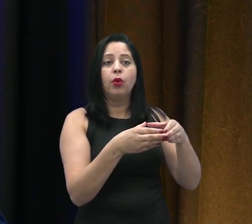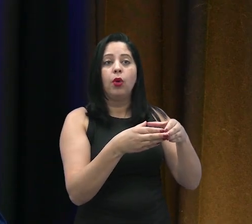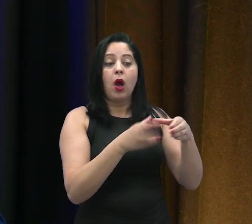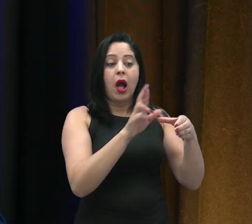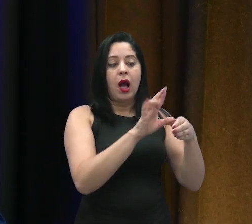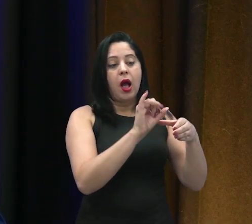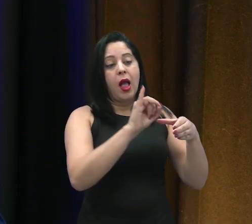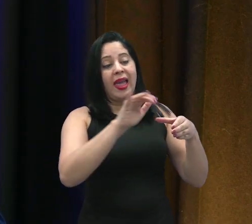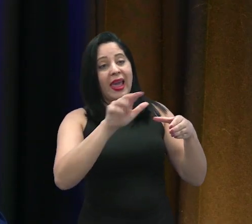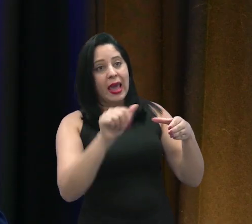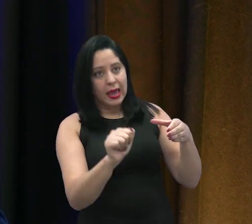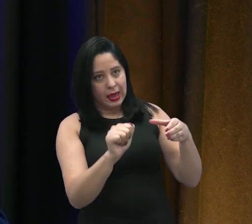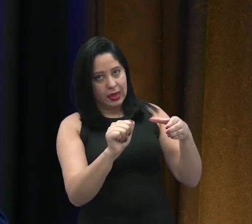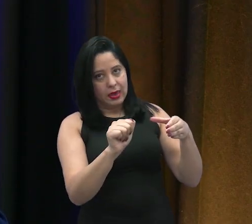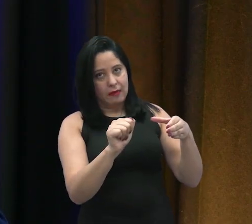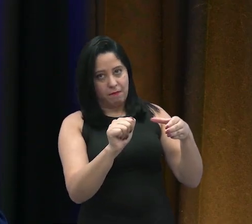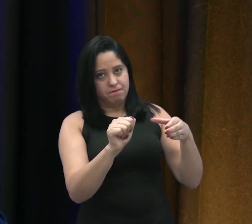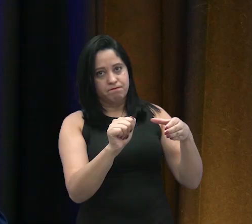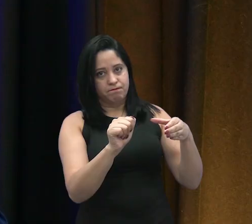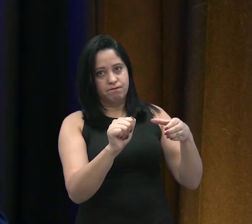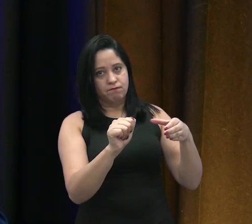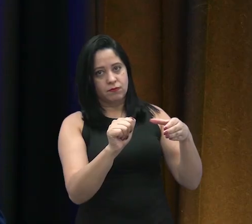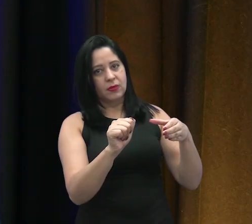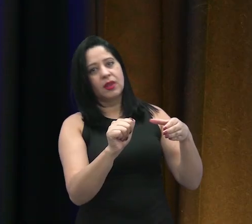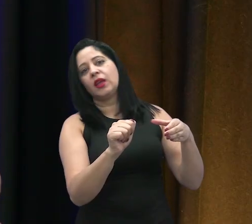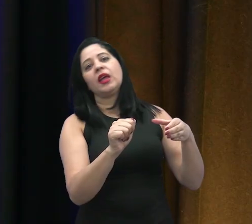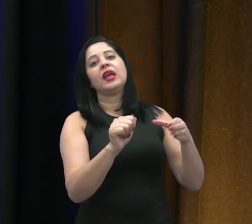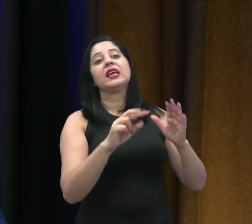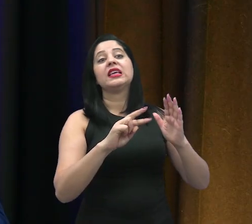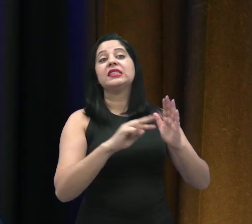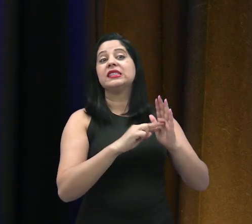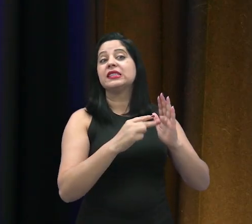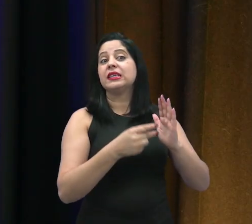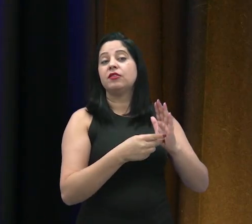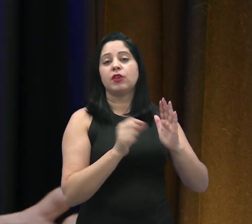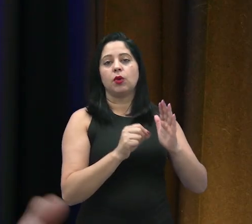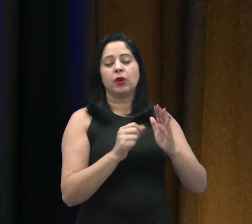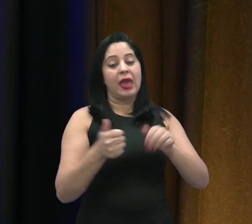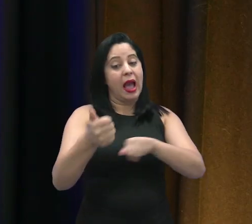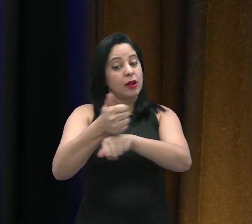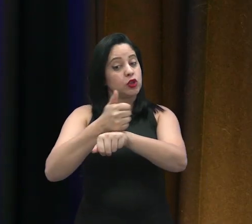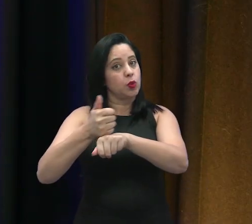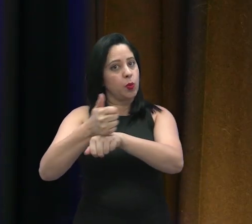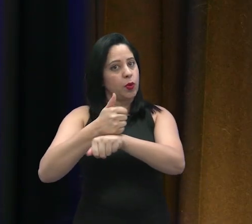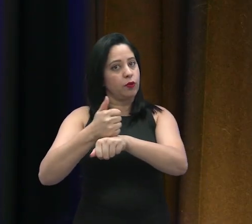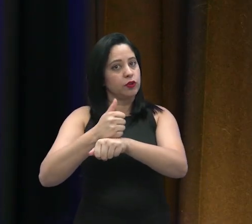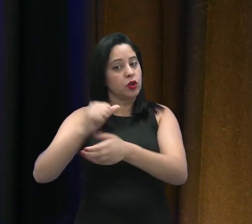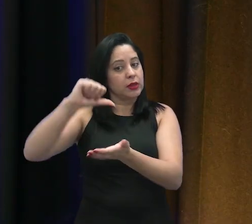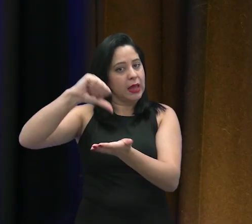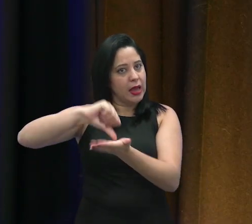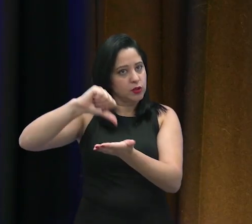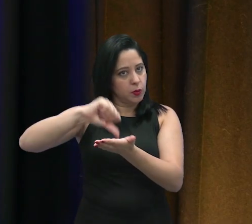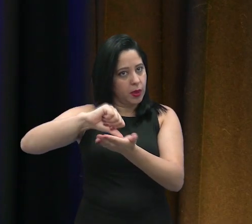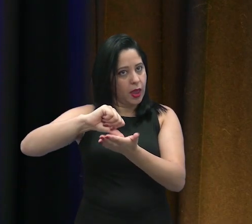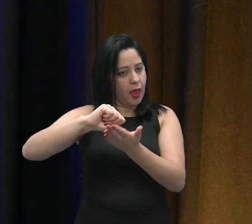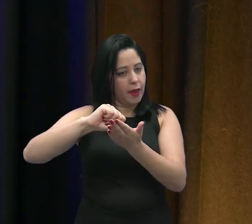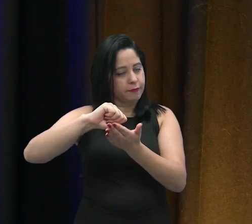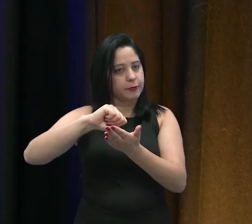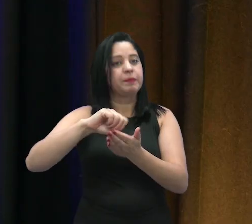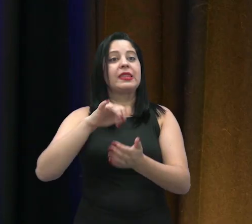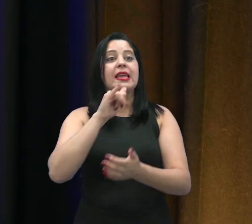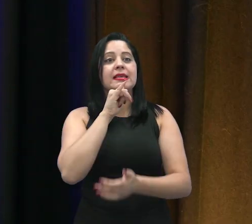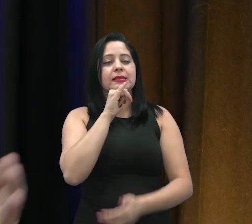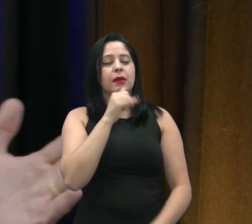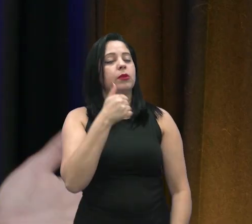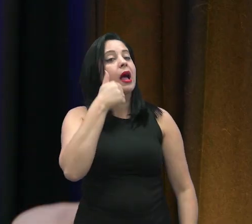RIA trouxe a capacitação para as pessoas profissionais da OBS já identificar. Então, uma mãe que está com